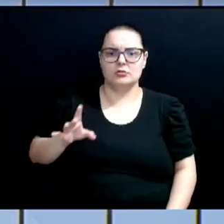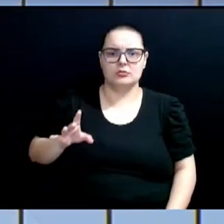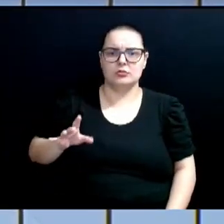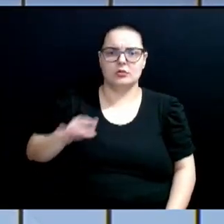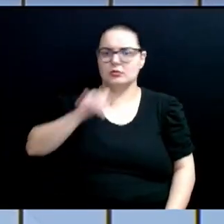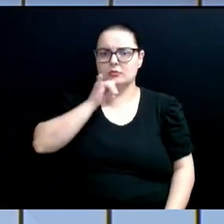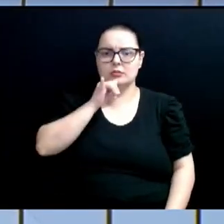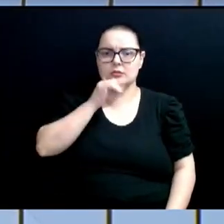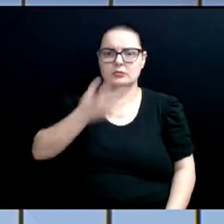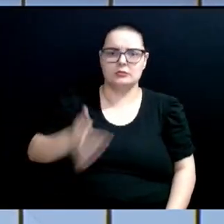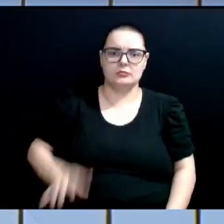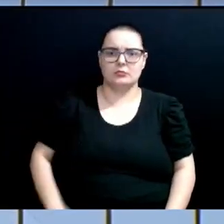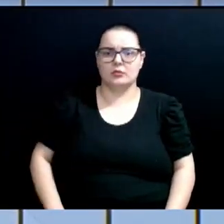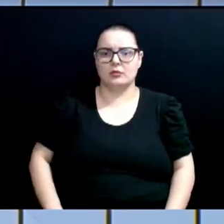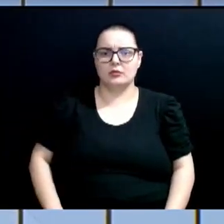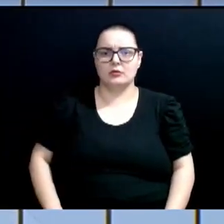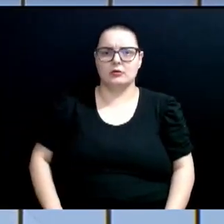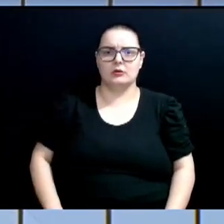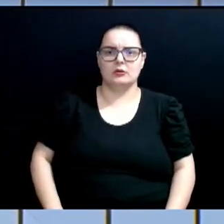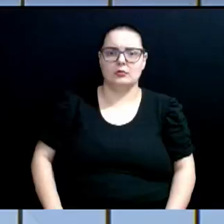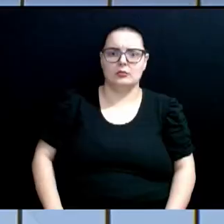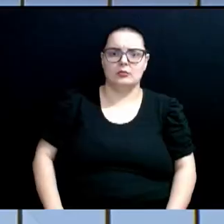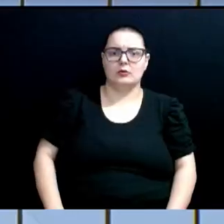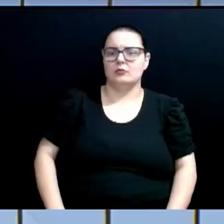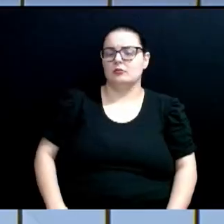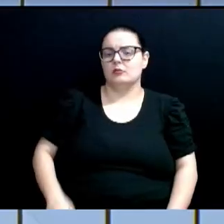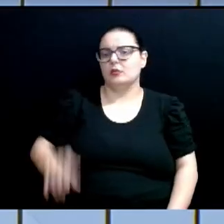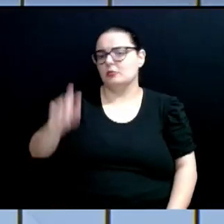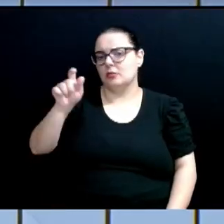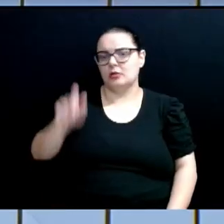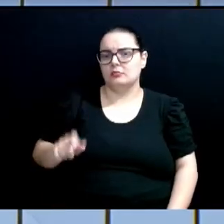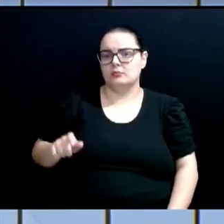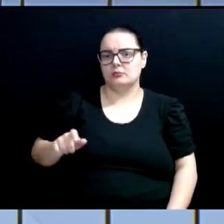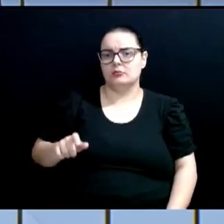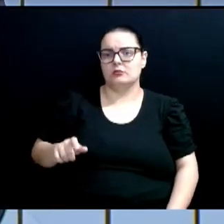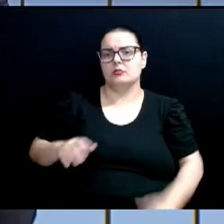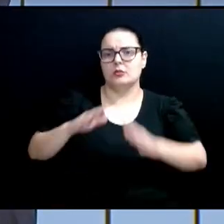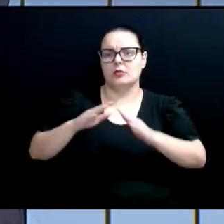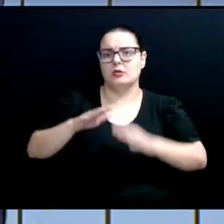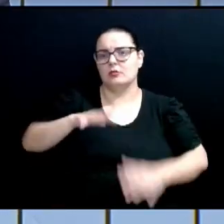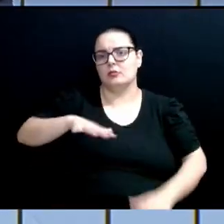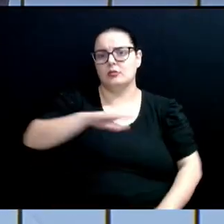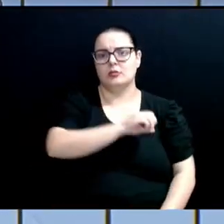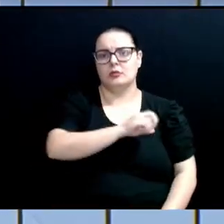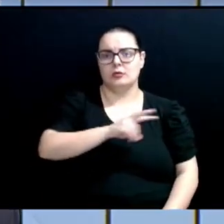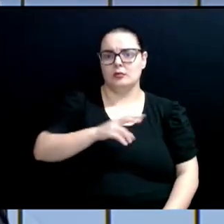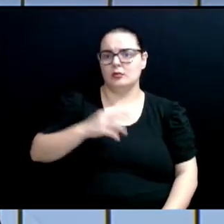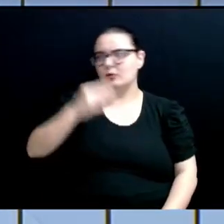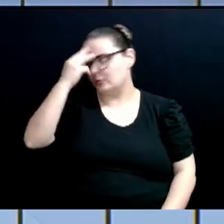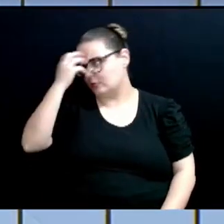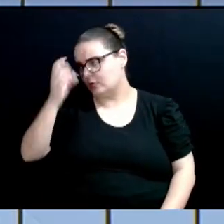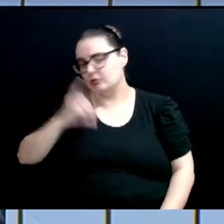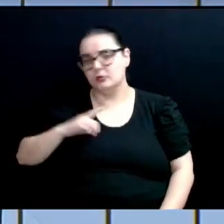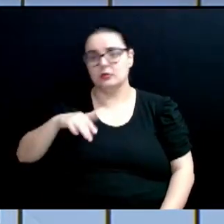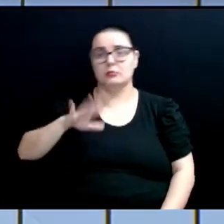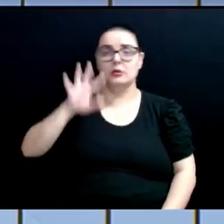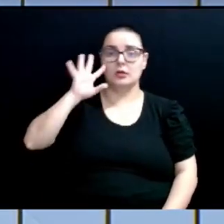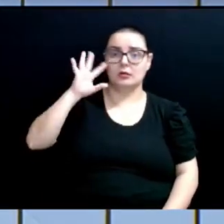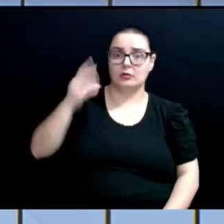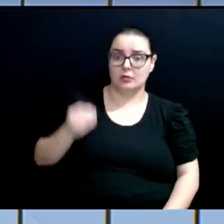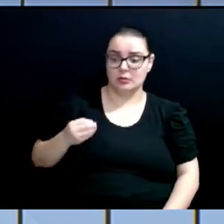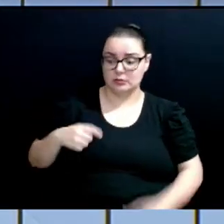alguém que mora, por exemplo, na região do Ouro Verde, Romão, tem muito mais conhecimento das necessidades